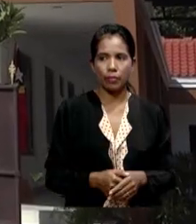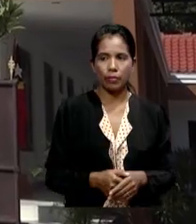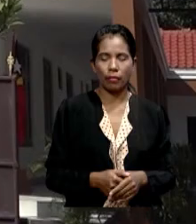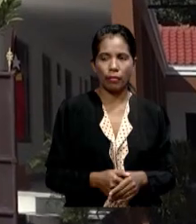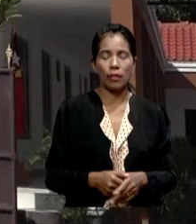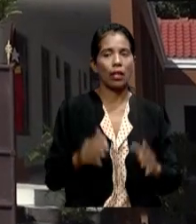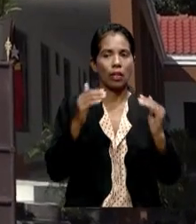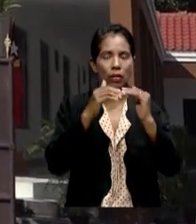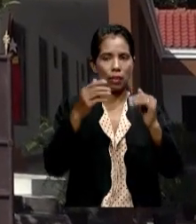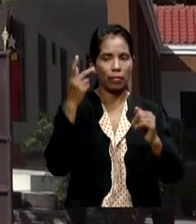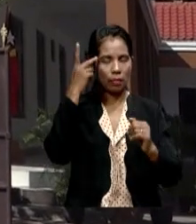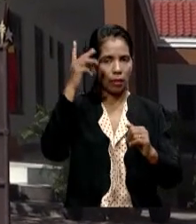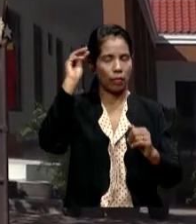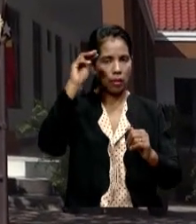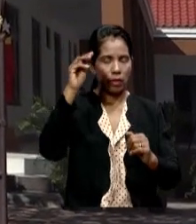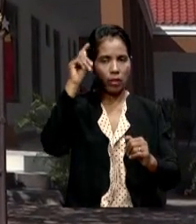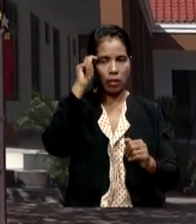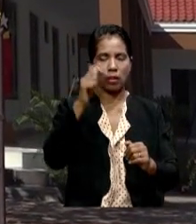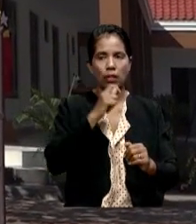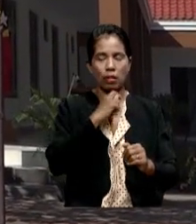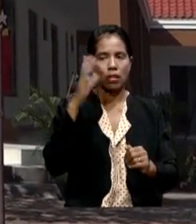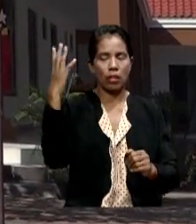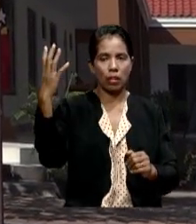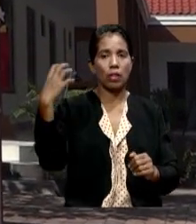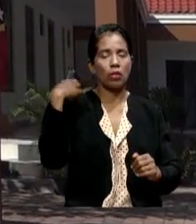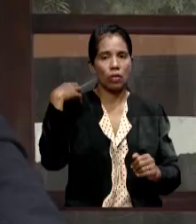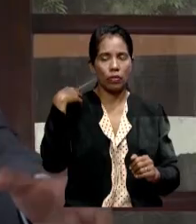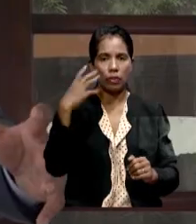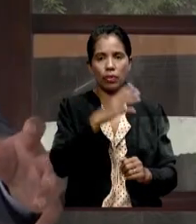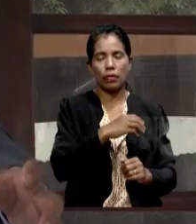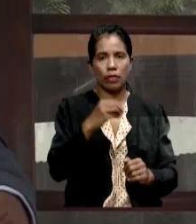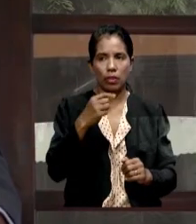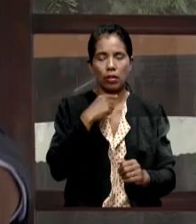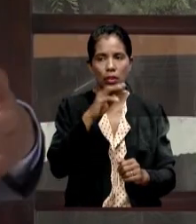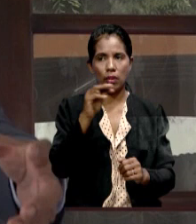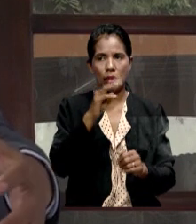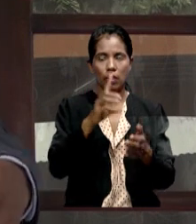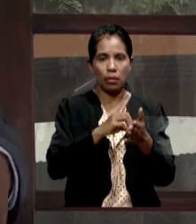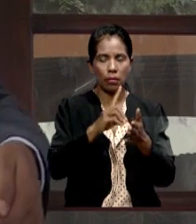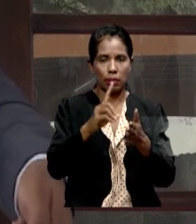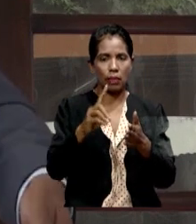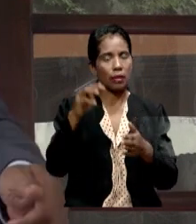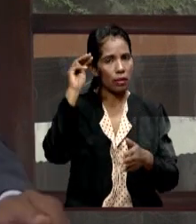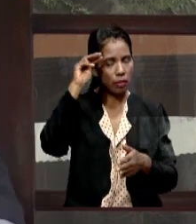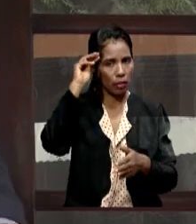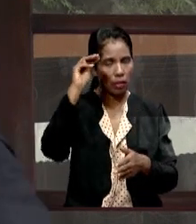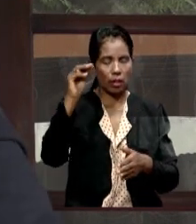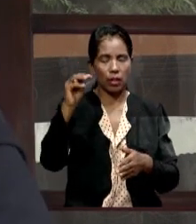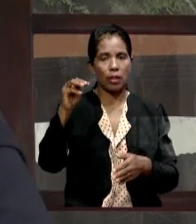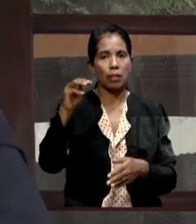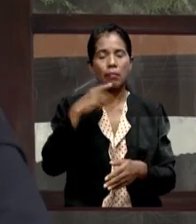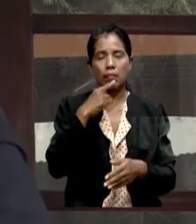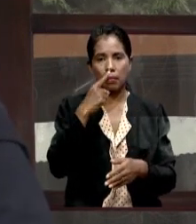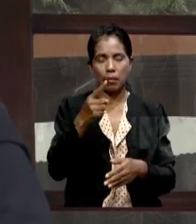Havon encontro o primeiro-ministro Taru Matanduak e na residência Farol Dili, segunda né, ministro assunto parlamentares no comunicação social